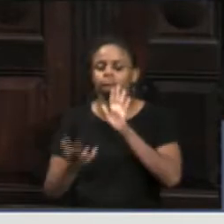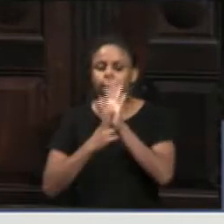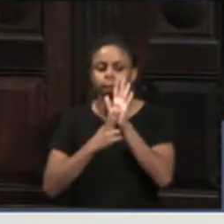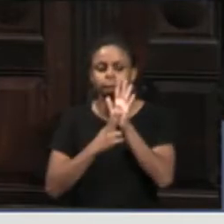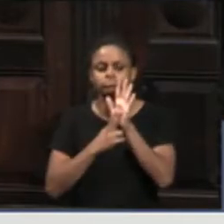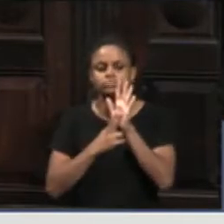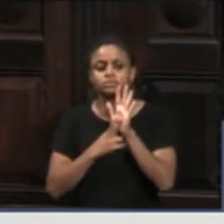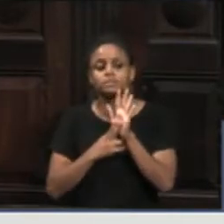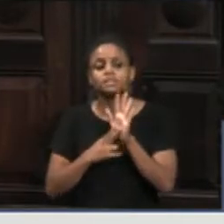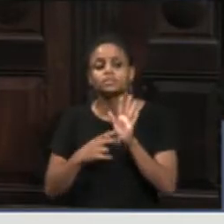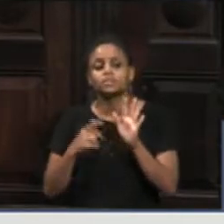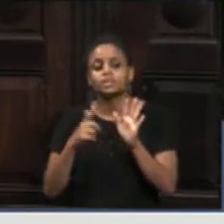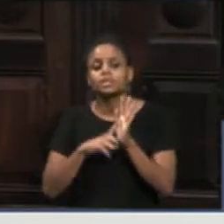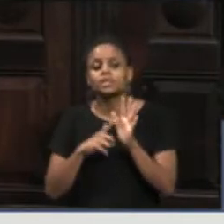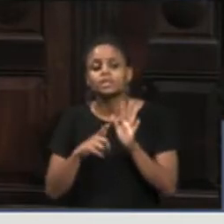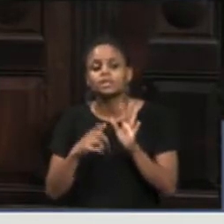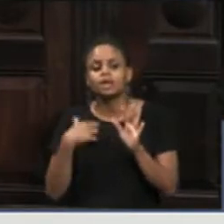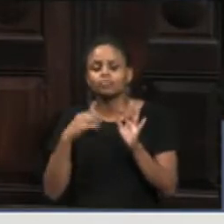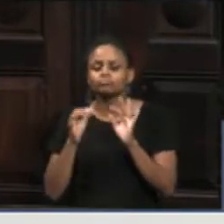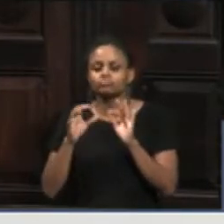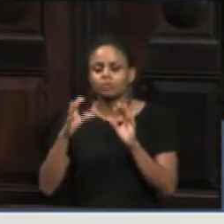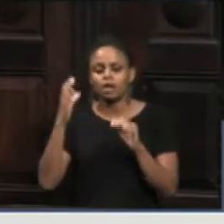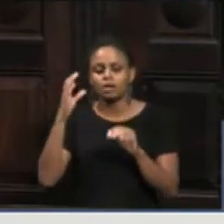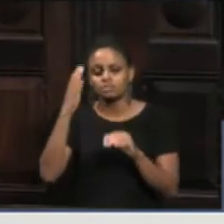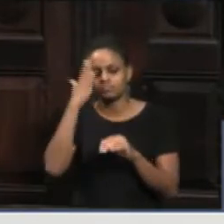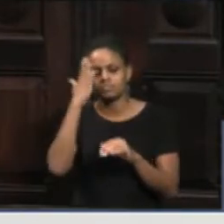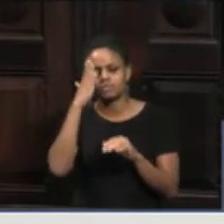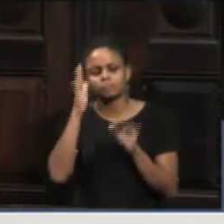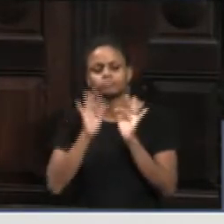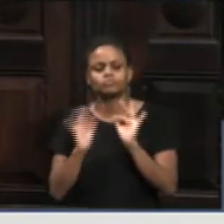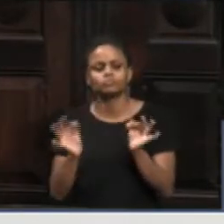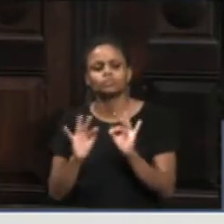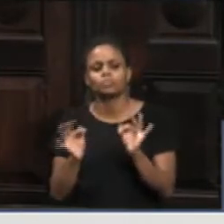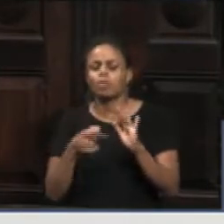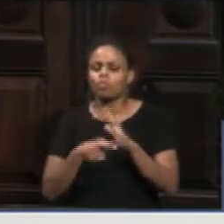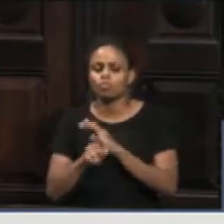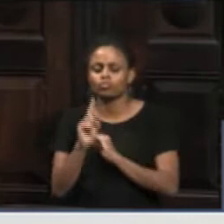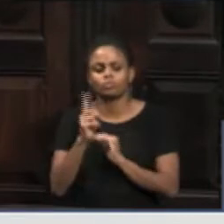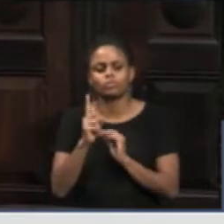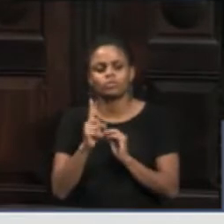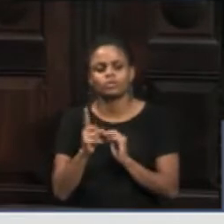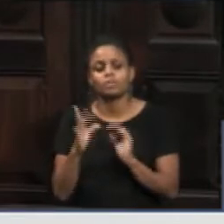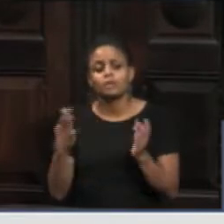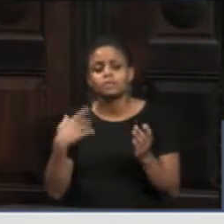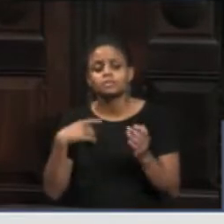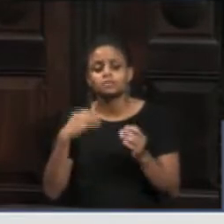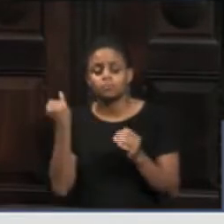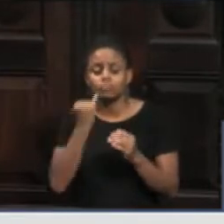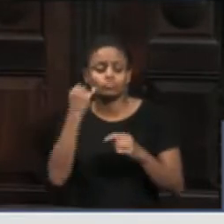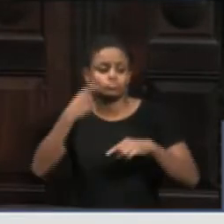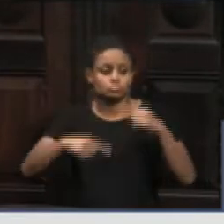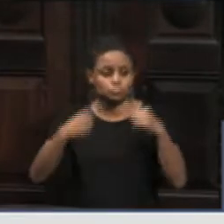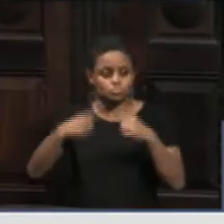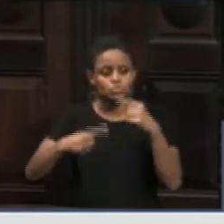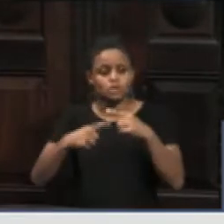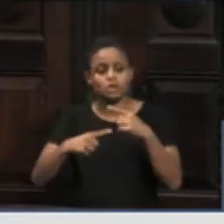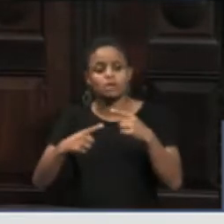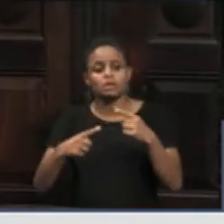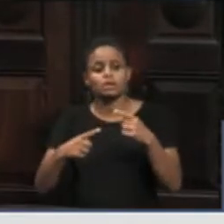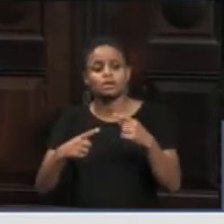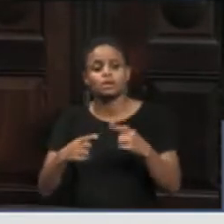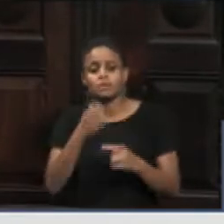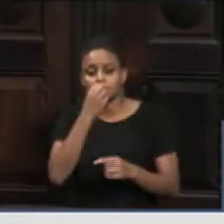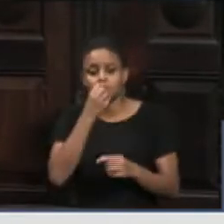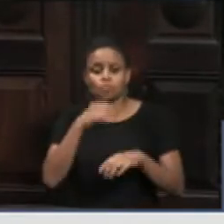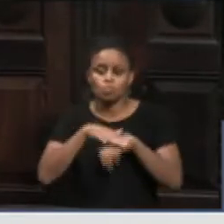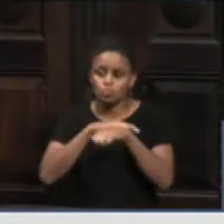que não há uma profundidade de conhecimento da minha parte, é muito mais um atendimento a uma discussão levantada por eles e para surgir o debate, como já surgiu